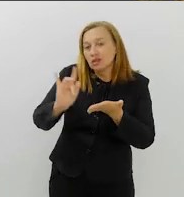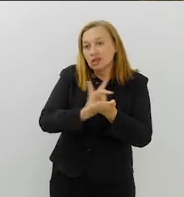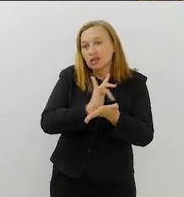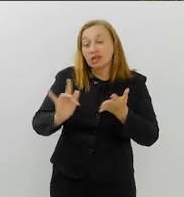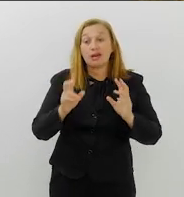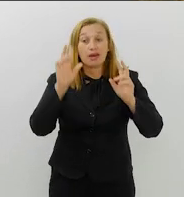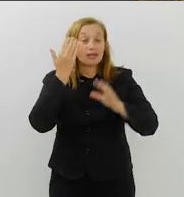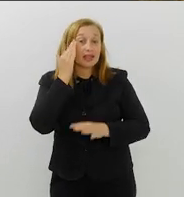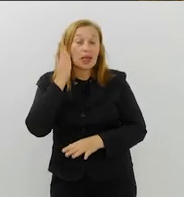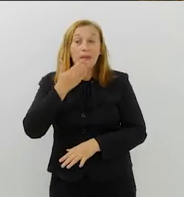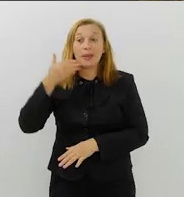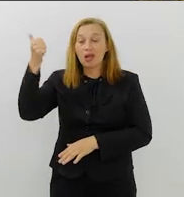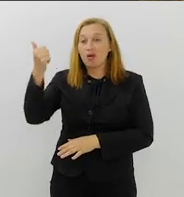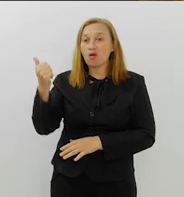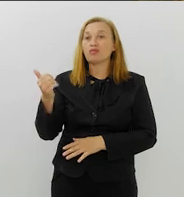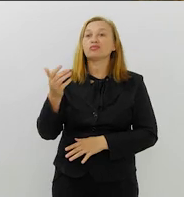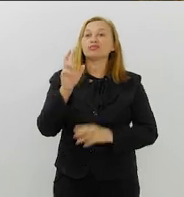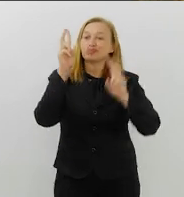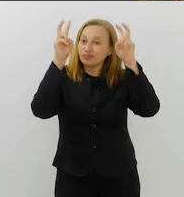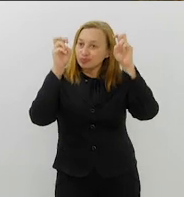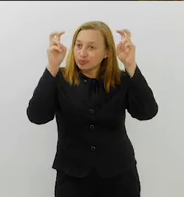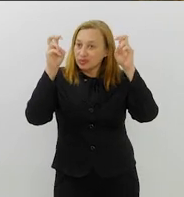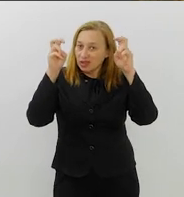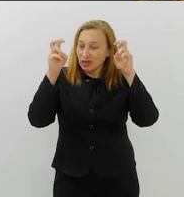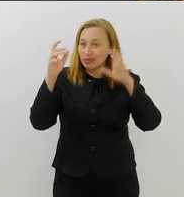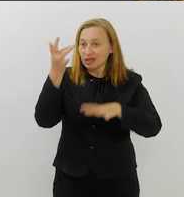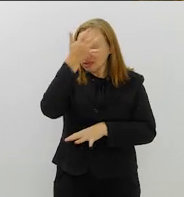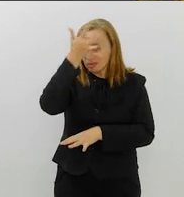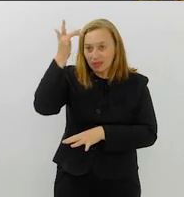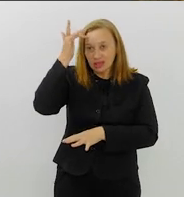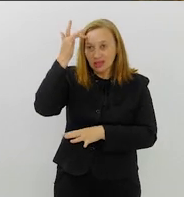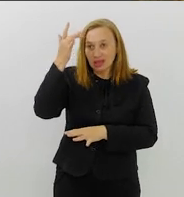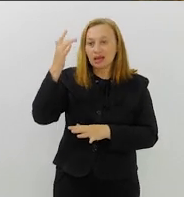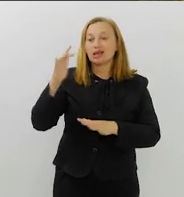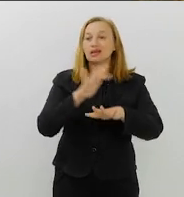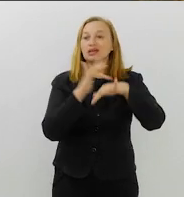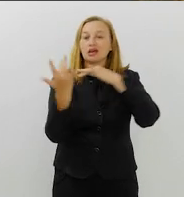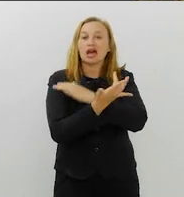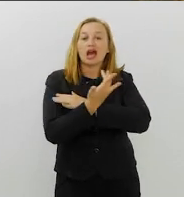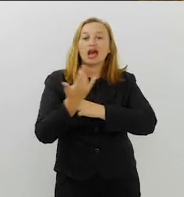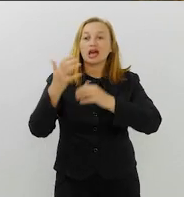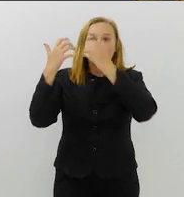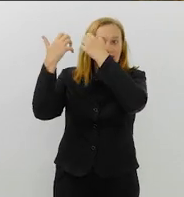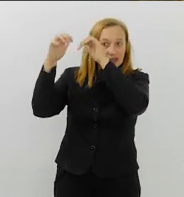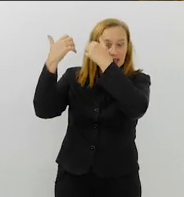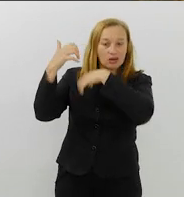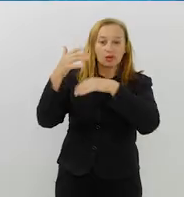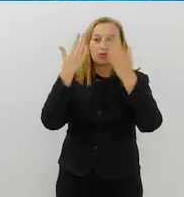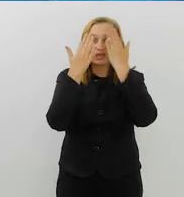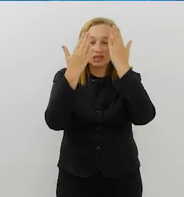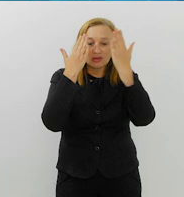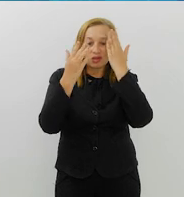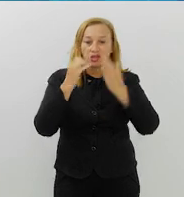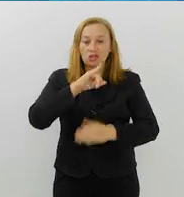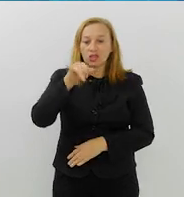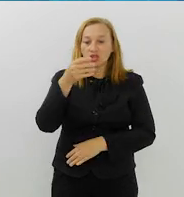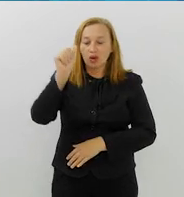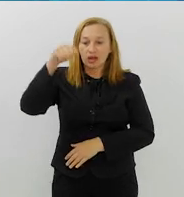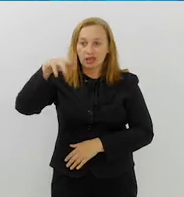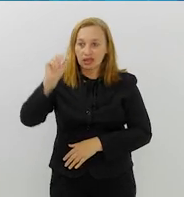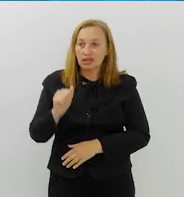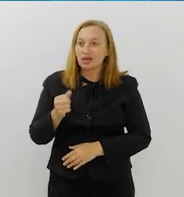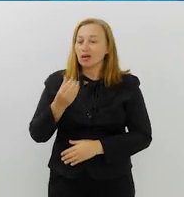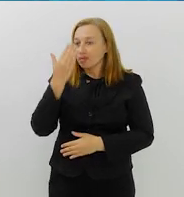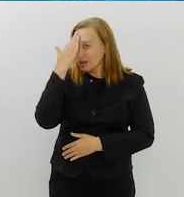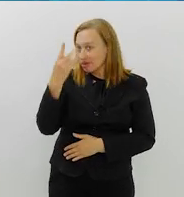ajudar a entender melhor o tema saúde mental e as redes sociais, eu converso agora com a neuropsicóloga Joana Rai. Muito obrigado pela